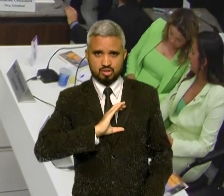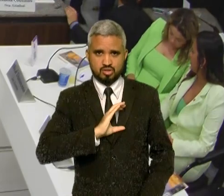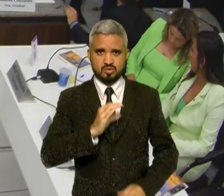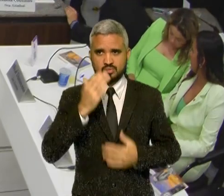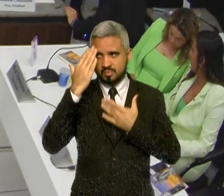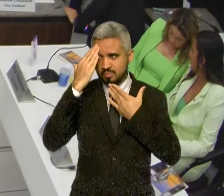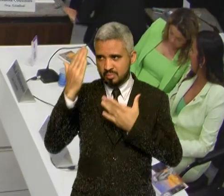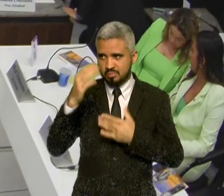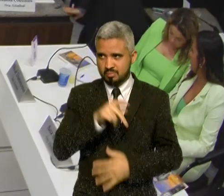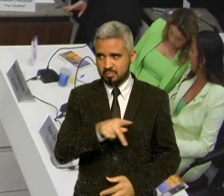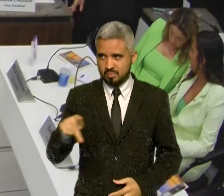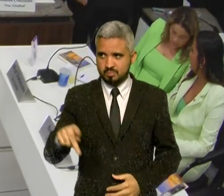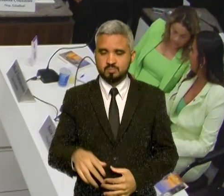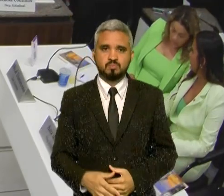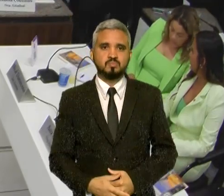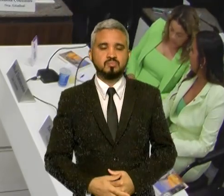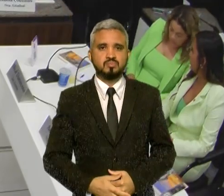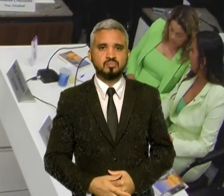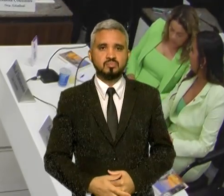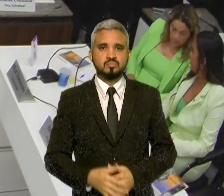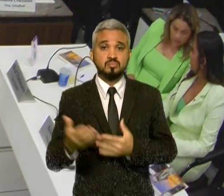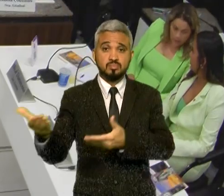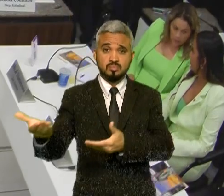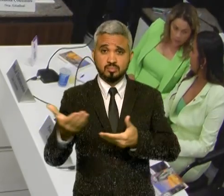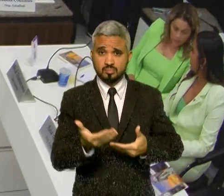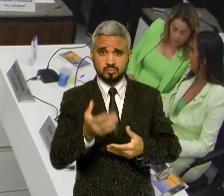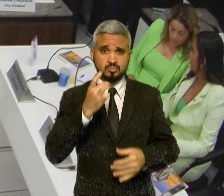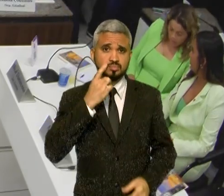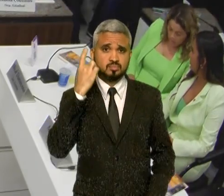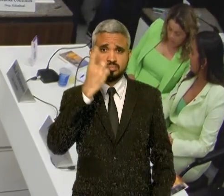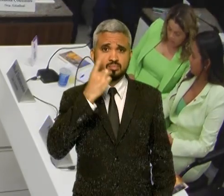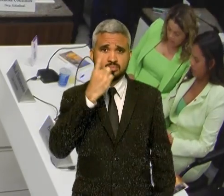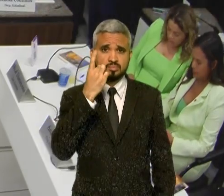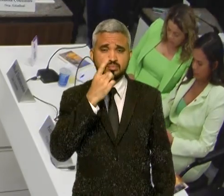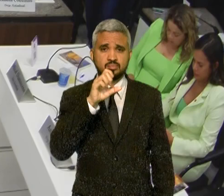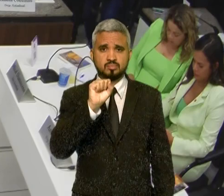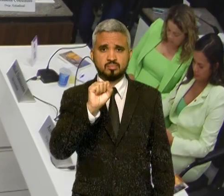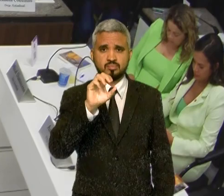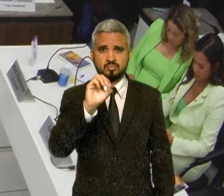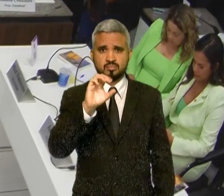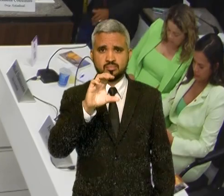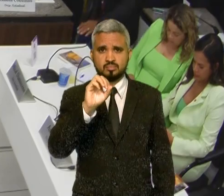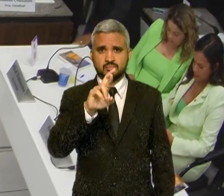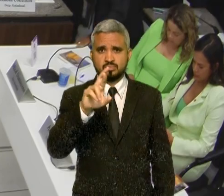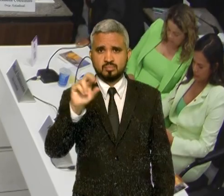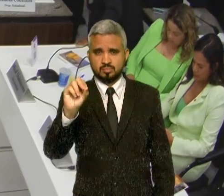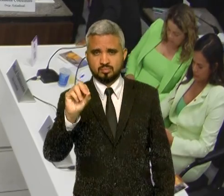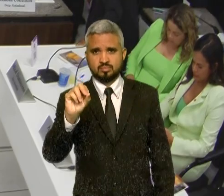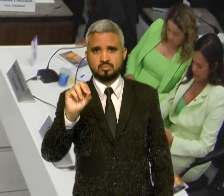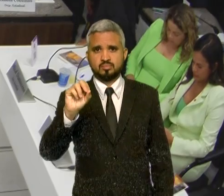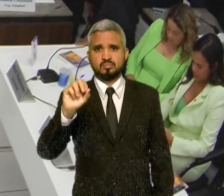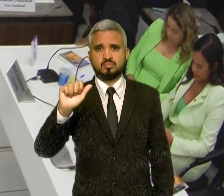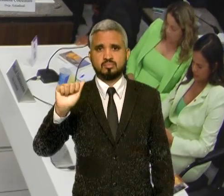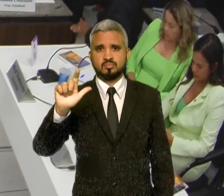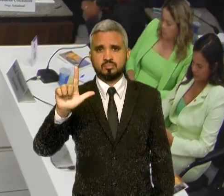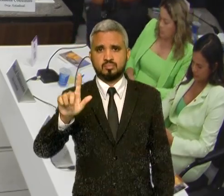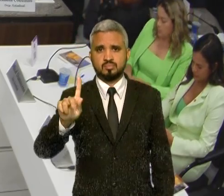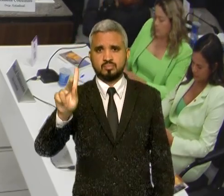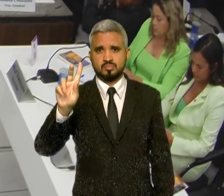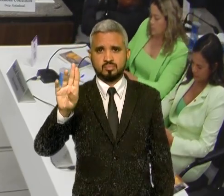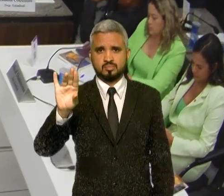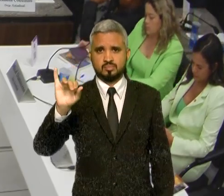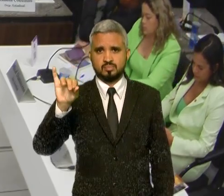Convido a deputada Socorro Joaquim, a ex-deputada Socorro Joaquim, também para sentar aqui conosco. Tem cadeira aqui